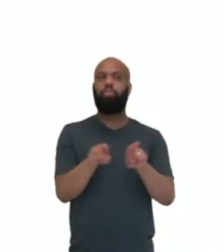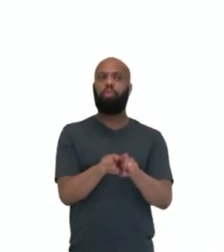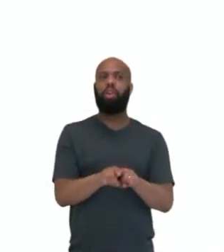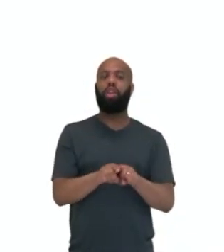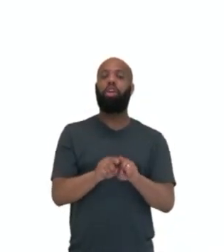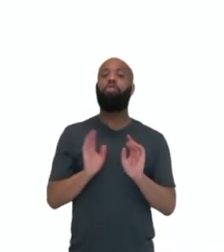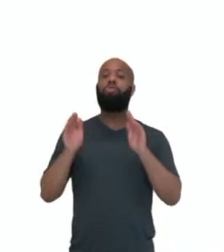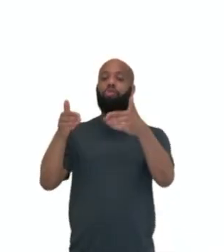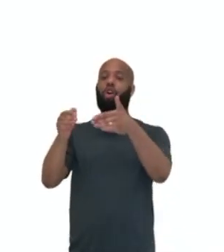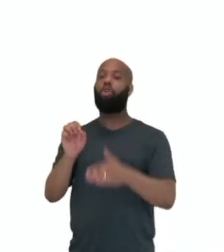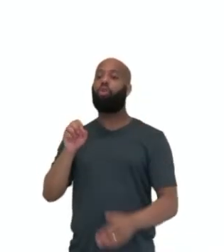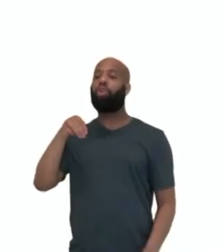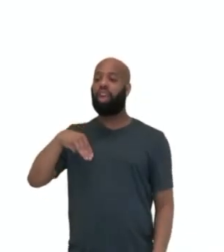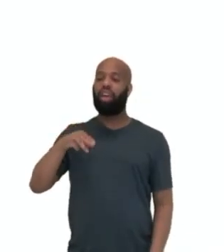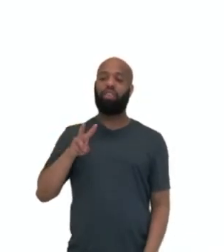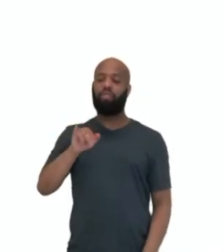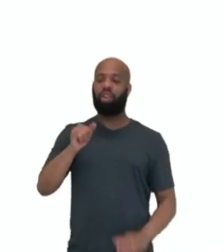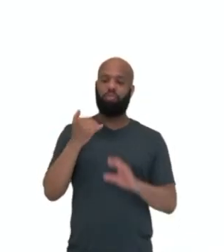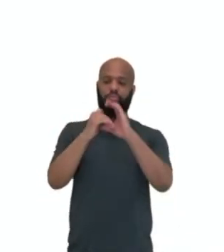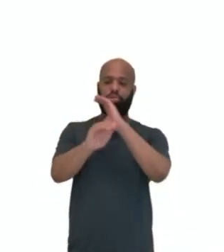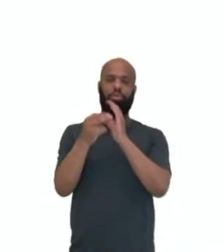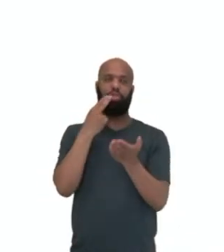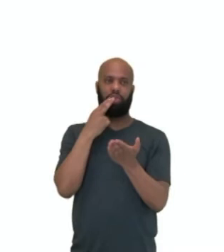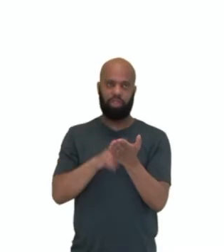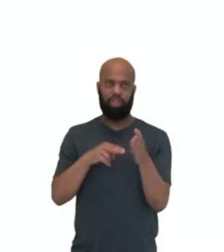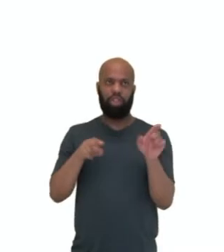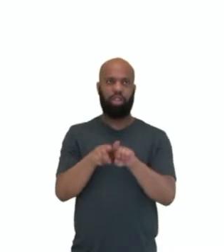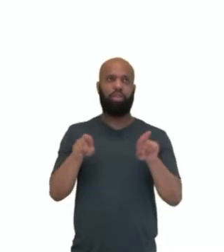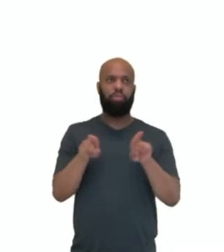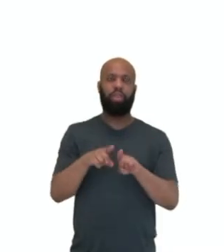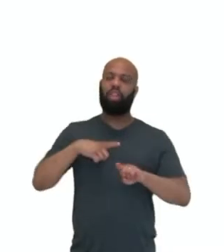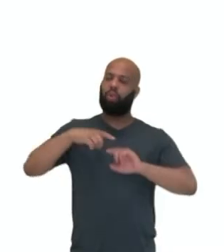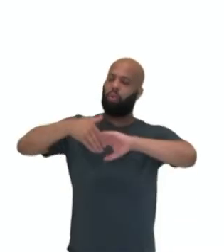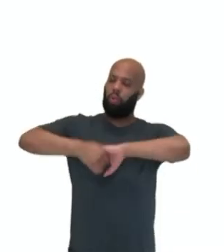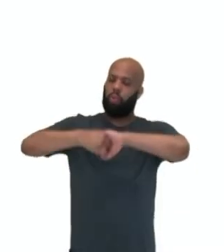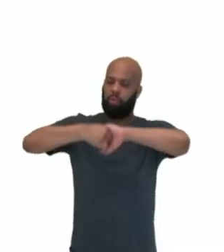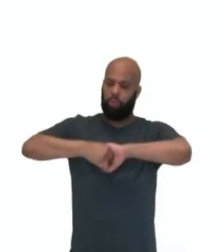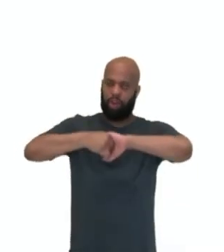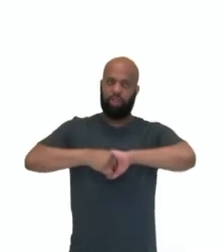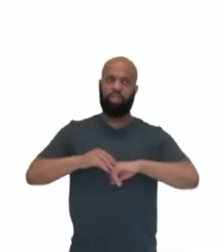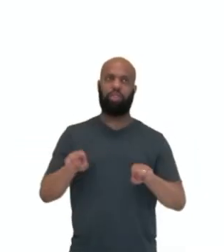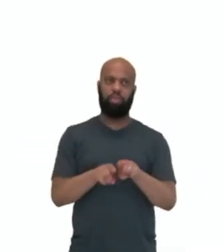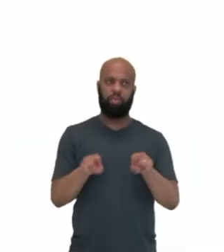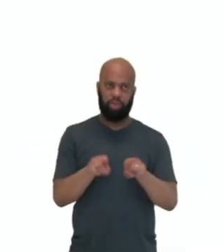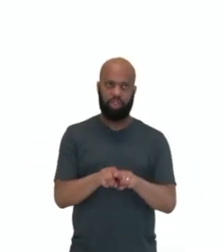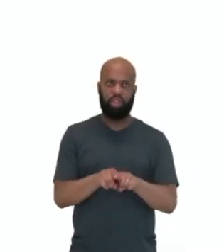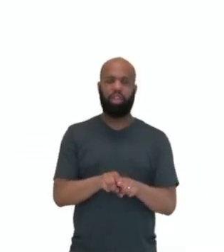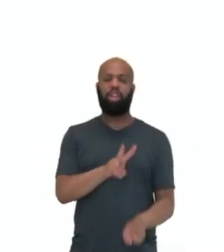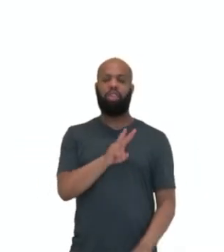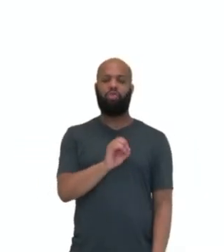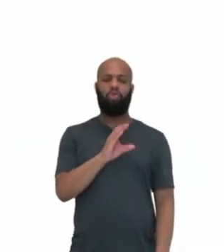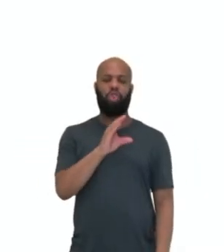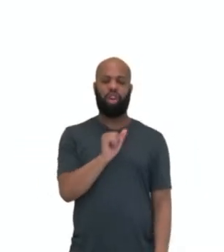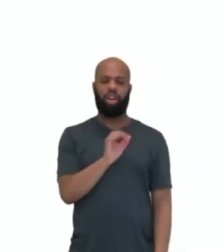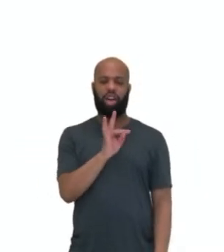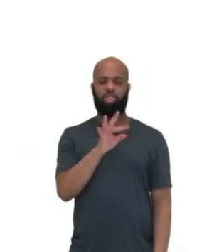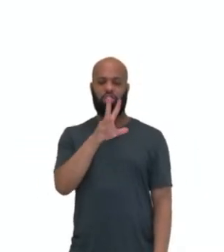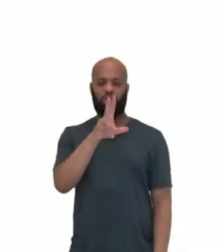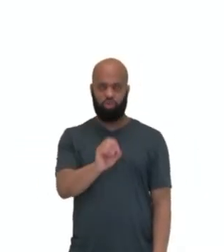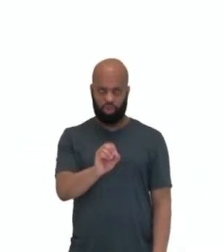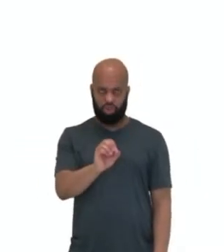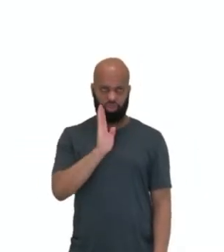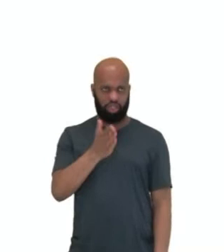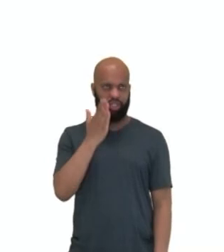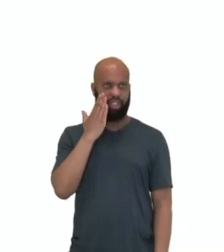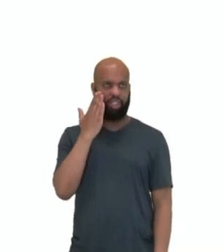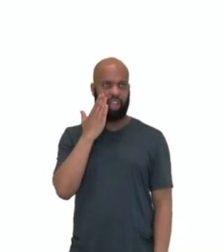destinatário, que é para quem vai a carta, a saudação, ou seja, o vocativo. Vocativo você já sabe, né?